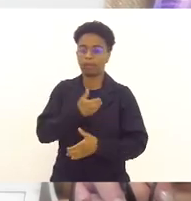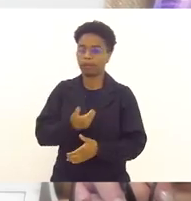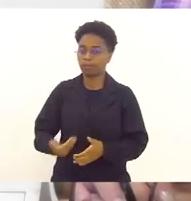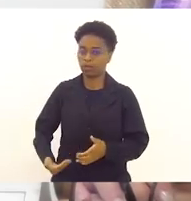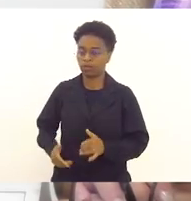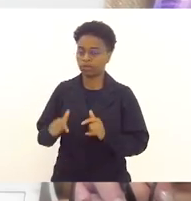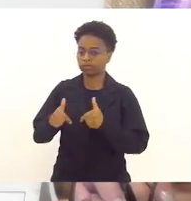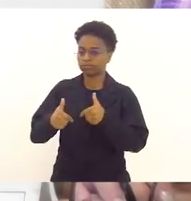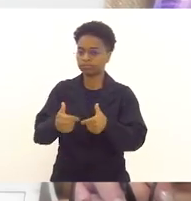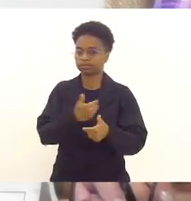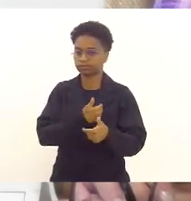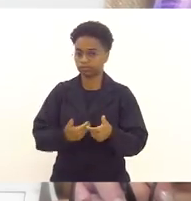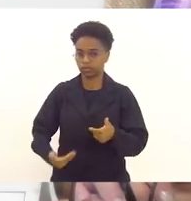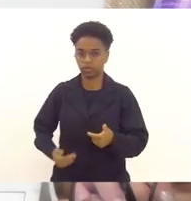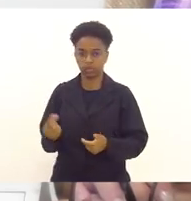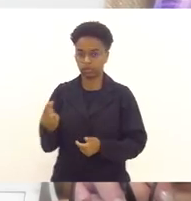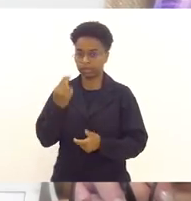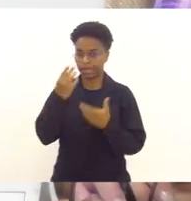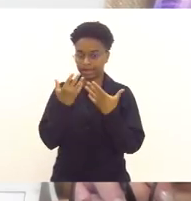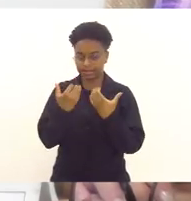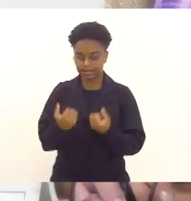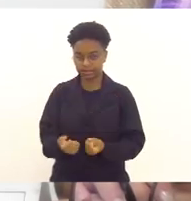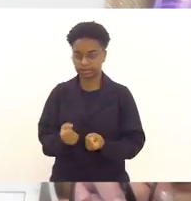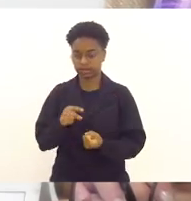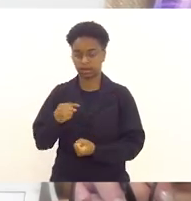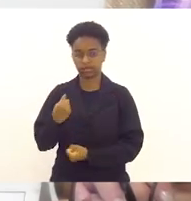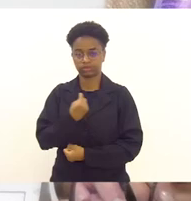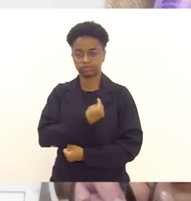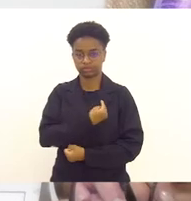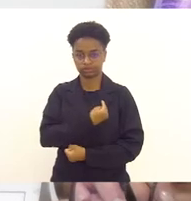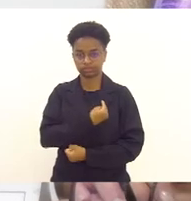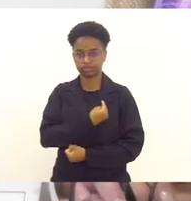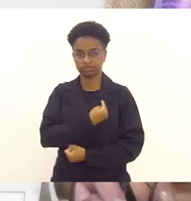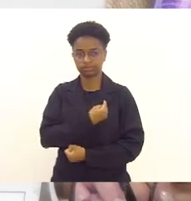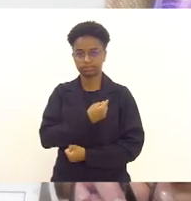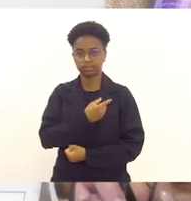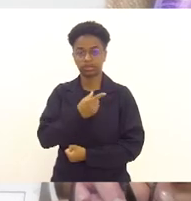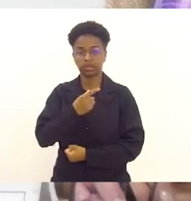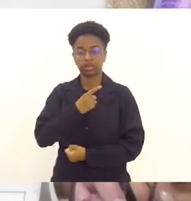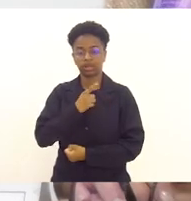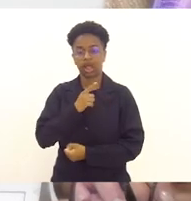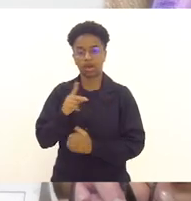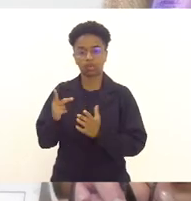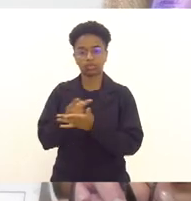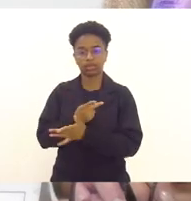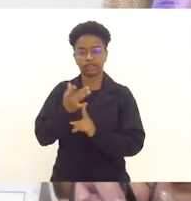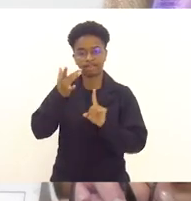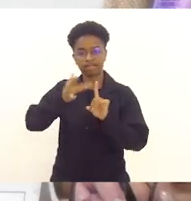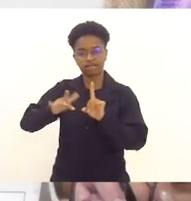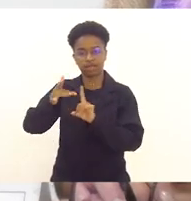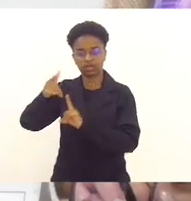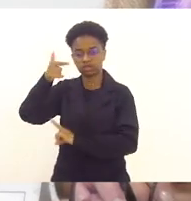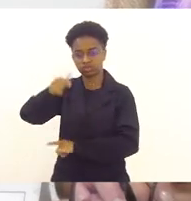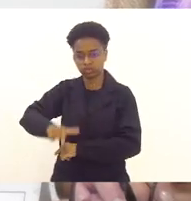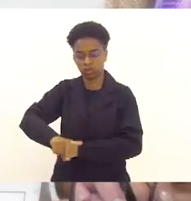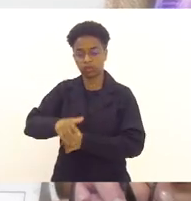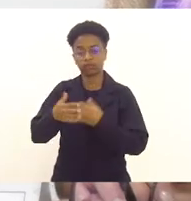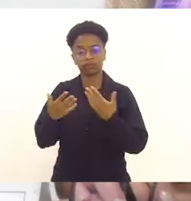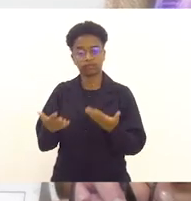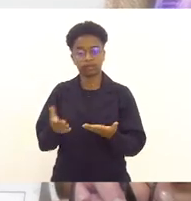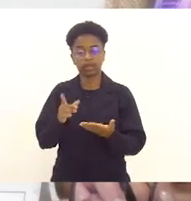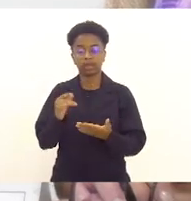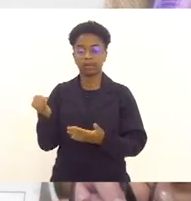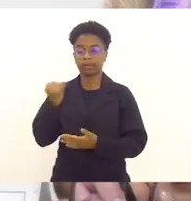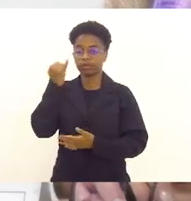públicos ele inaceitável que nós é que haja uma revitimização E aí quando a gente fala de revitimização E